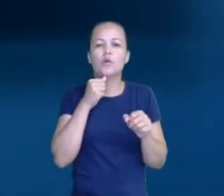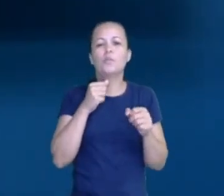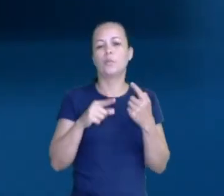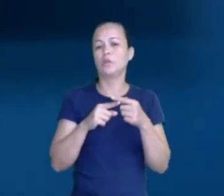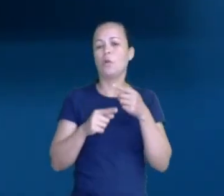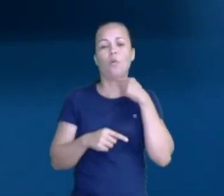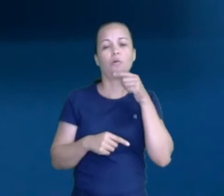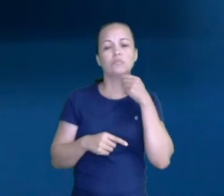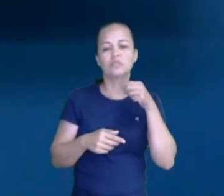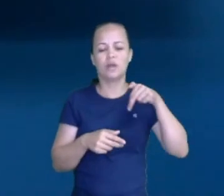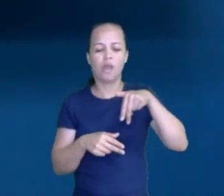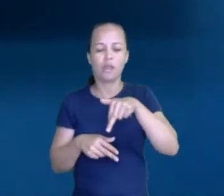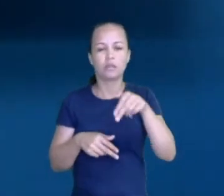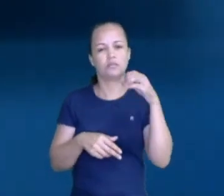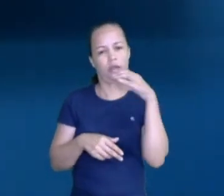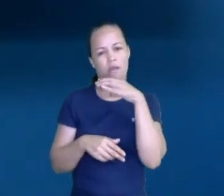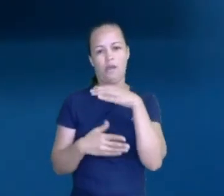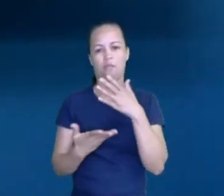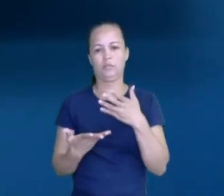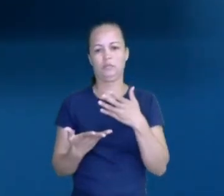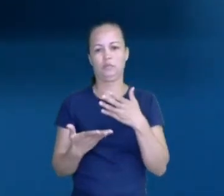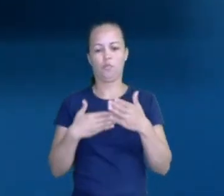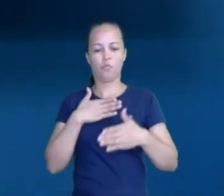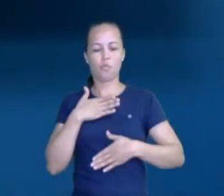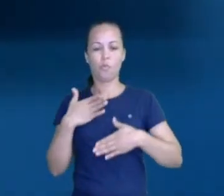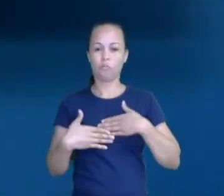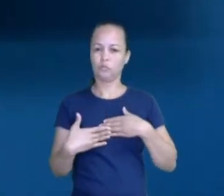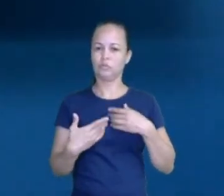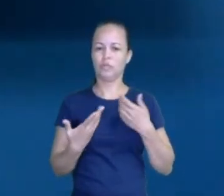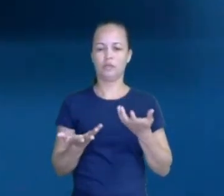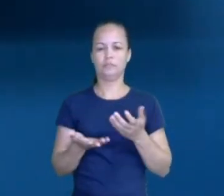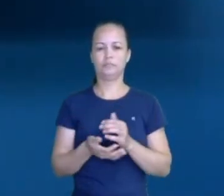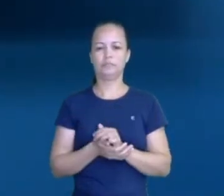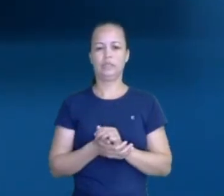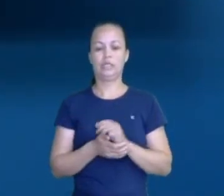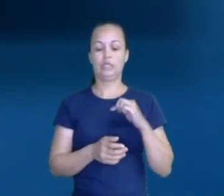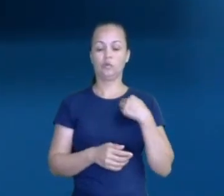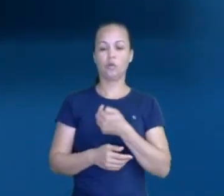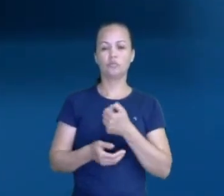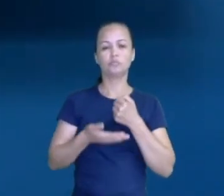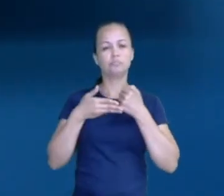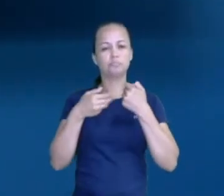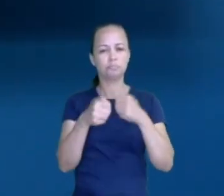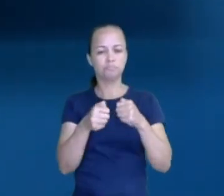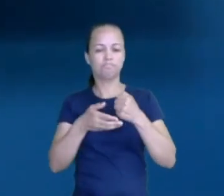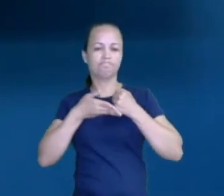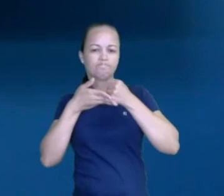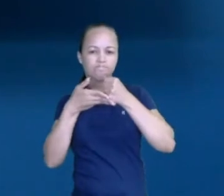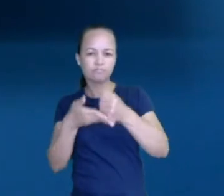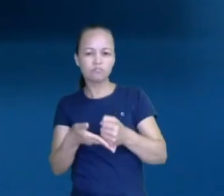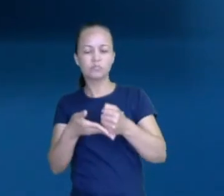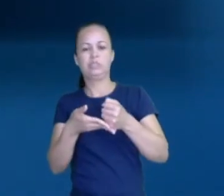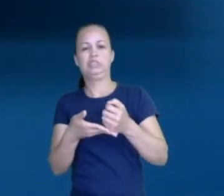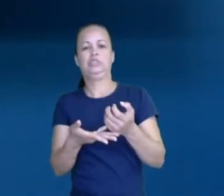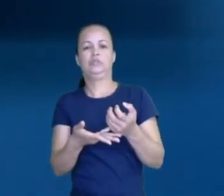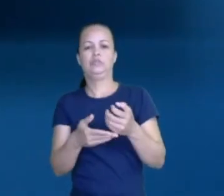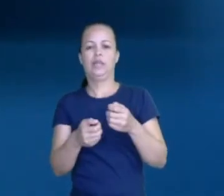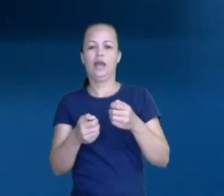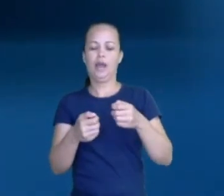amados. E a gente precisa ajudar os idosos. Alguns idosos vão precisar de ajuda para